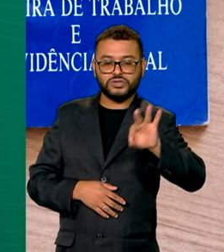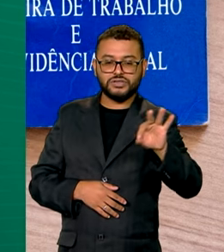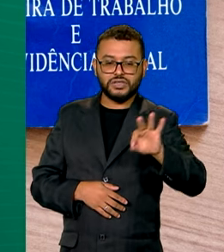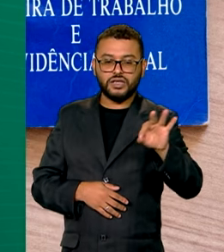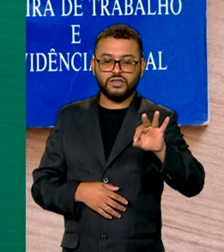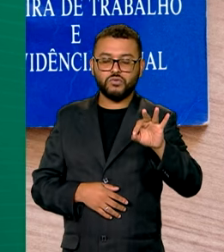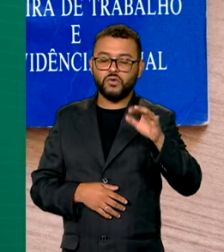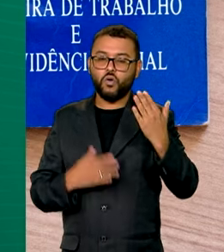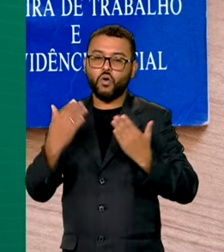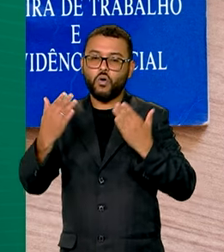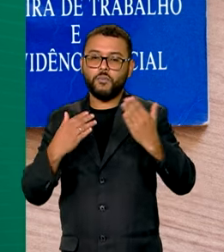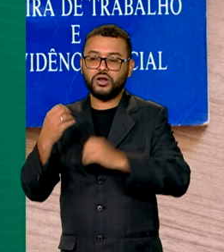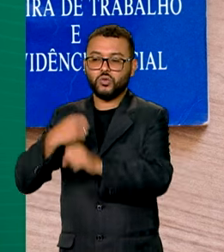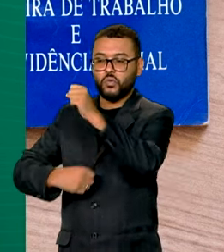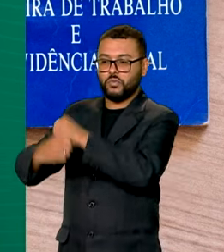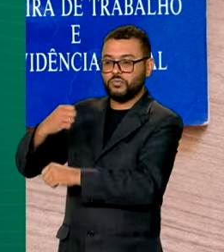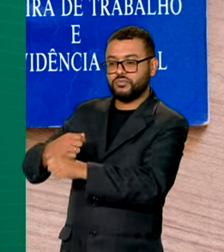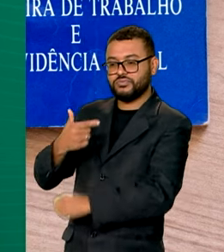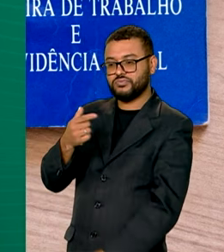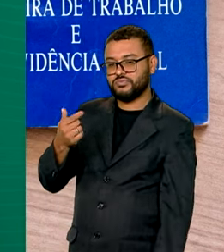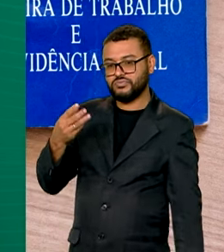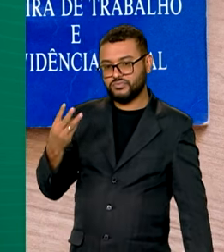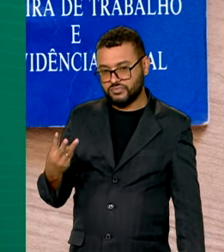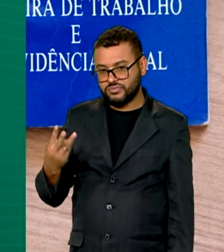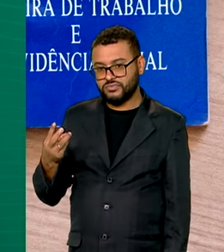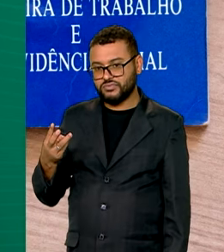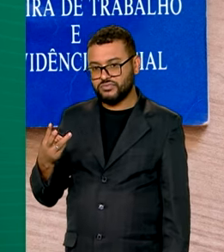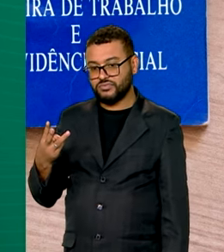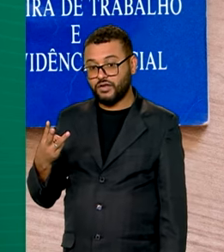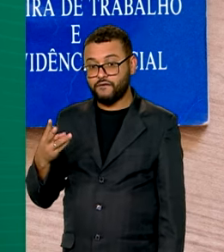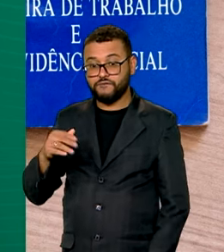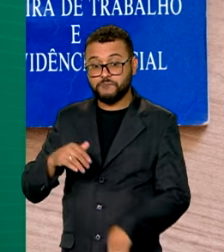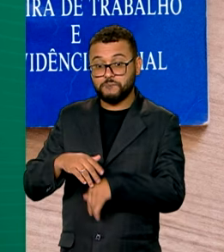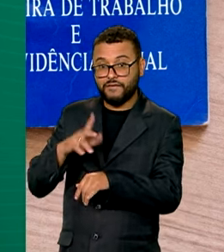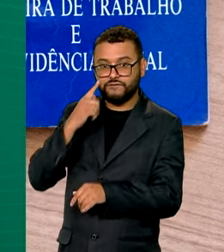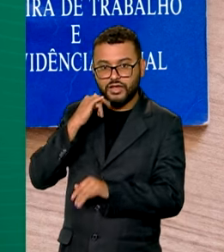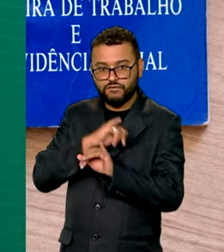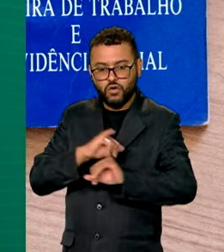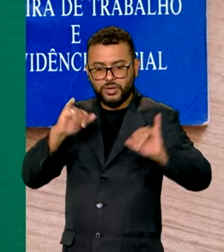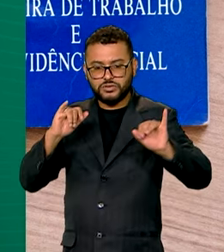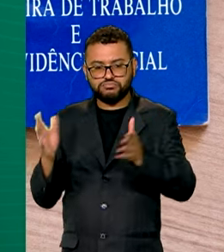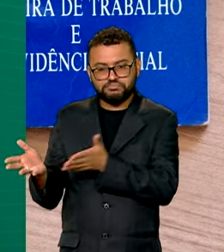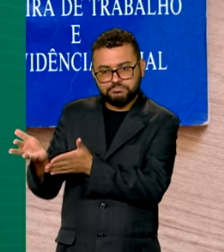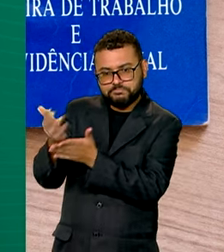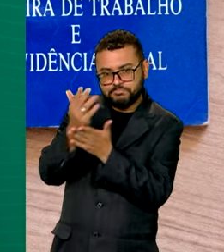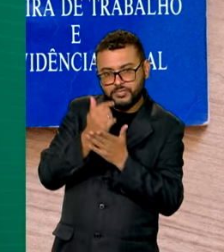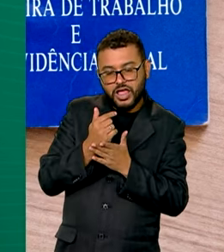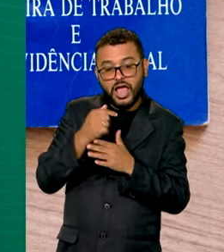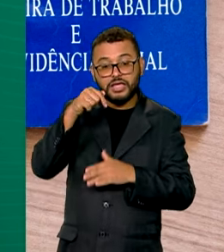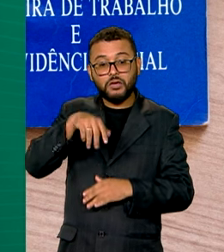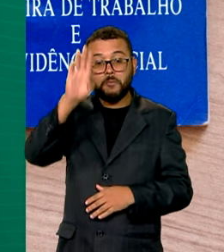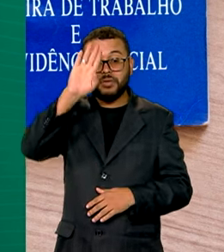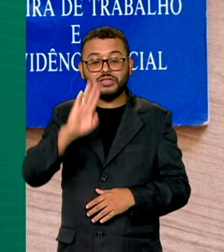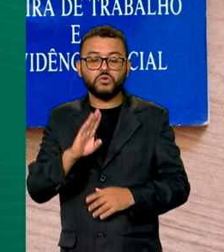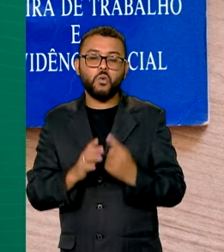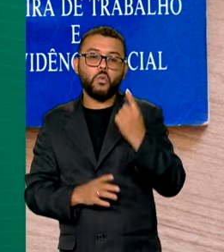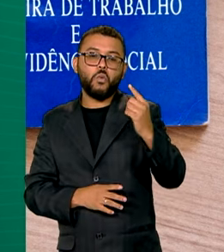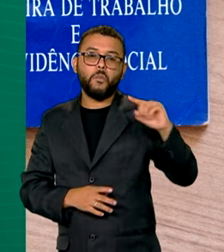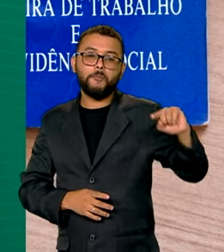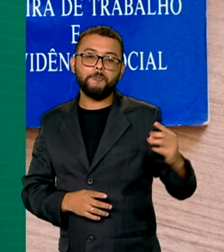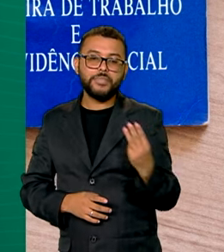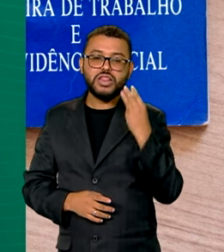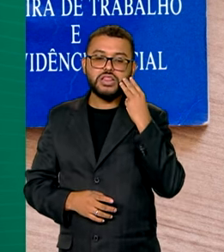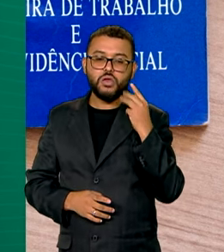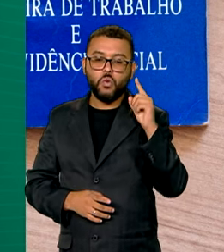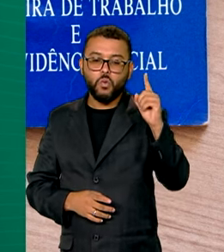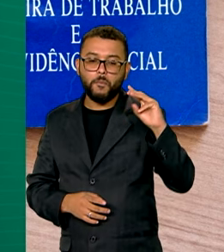28,5% em relação a junho de 2023. O levantamento mostrou ainda que o Brasil criou 1 milhão